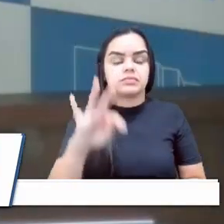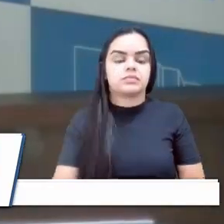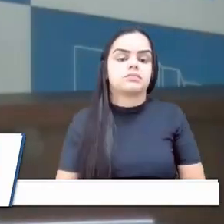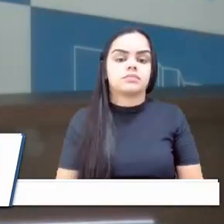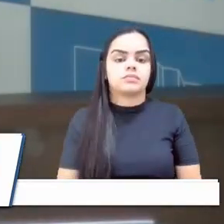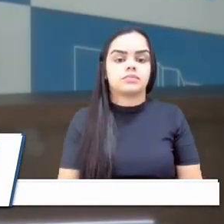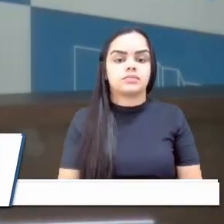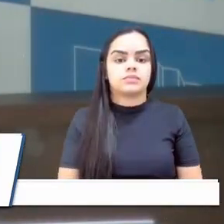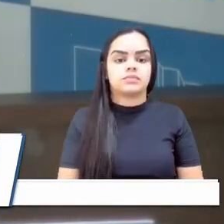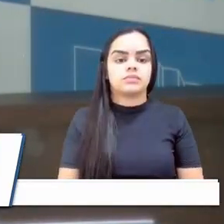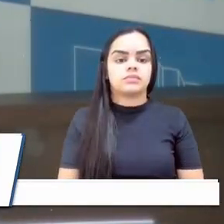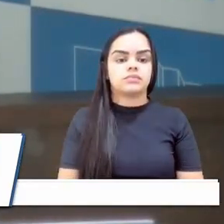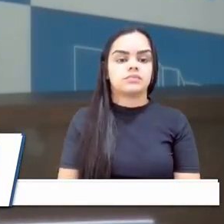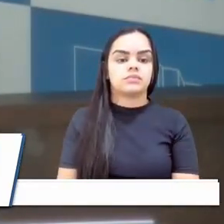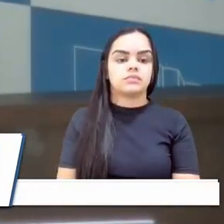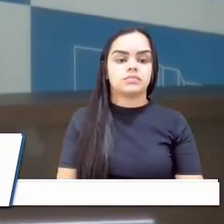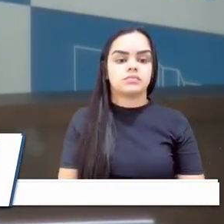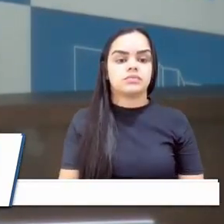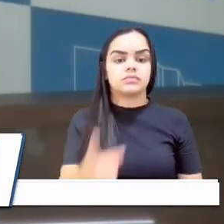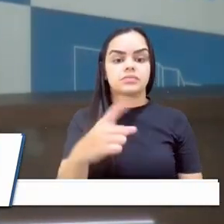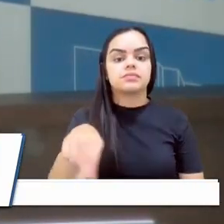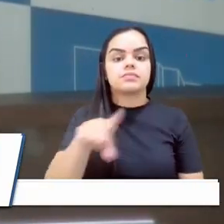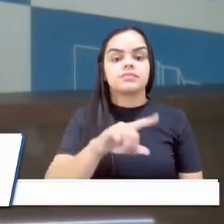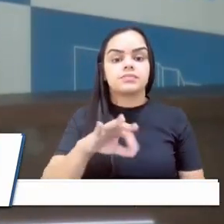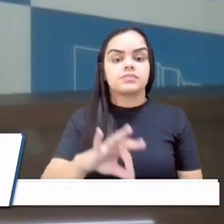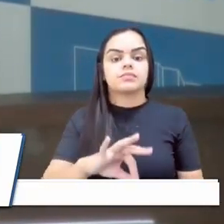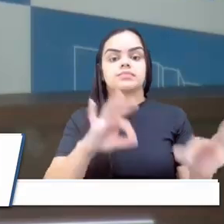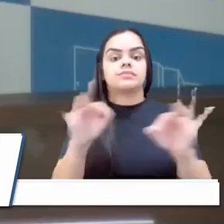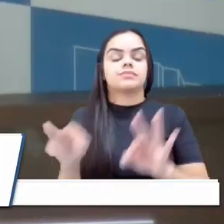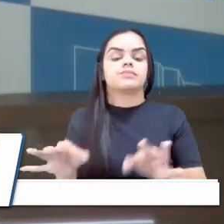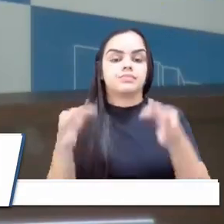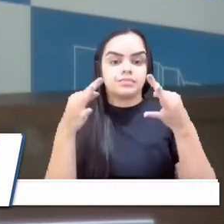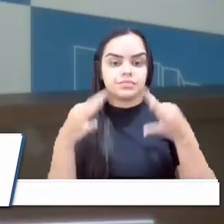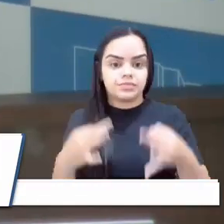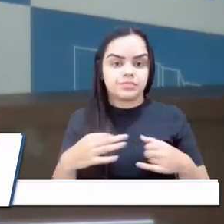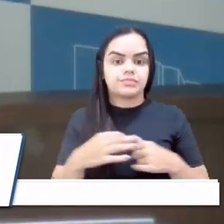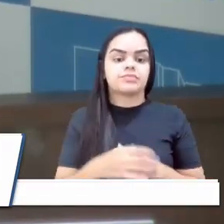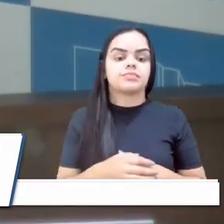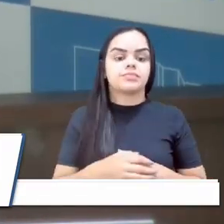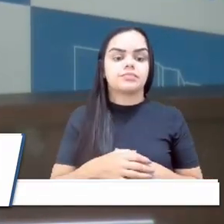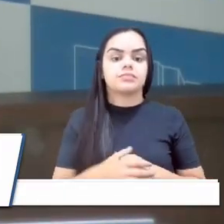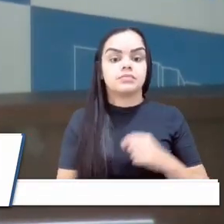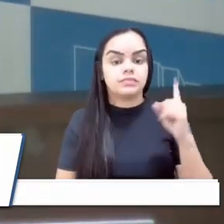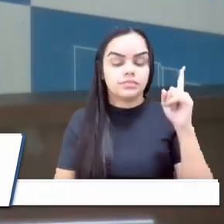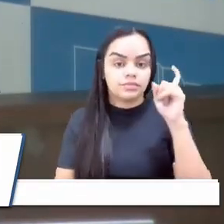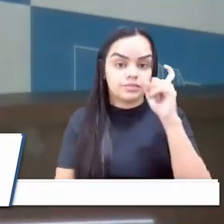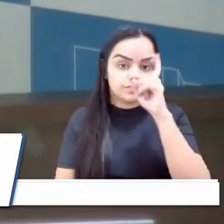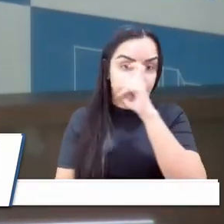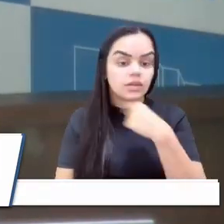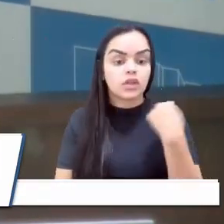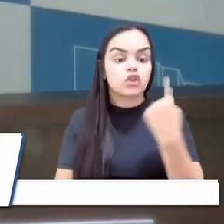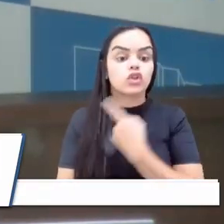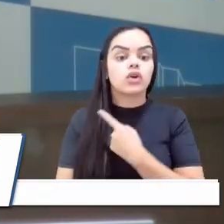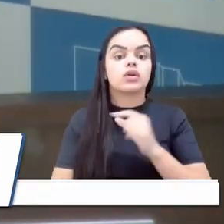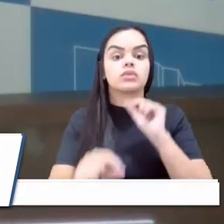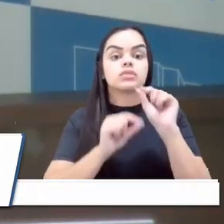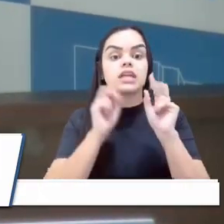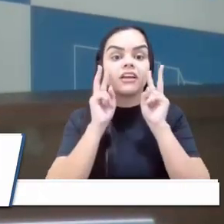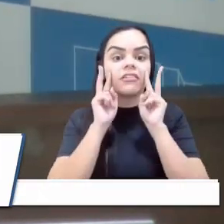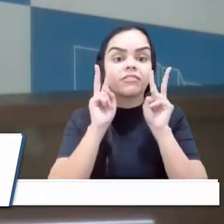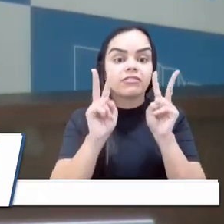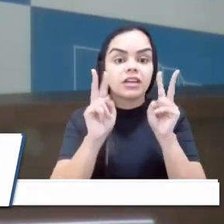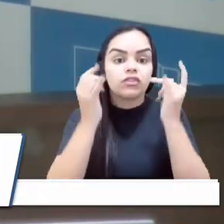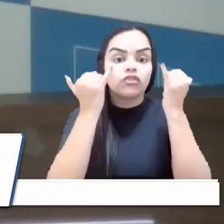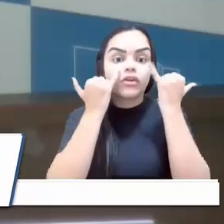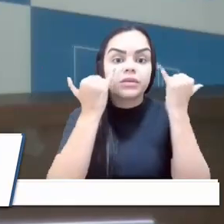Então, para vocês acompanharem aí, é muito difícil a gente ver uma notícia dessa e ficar